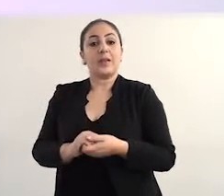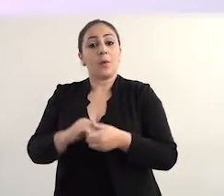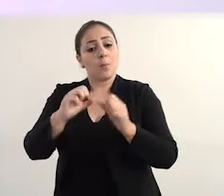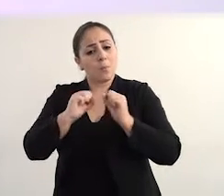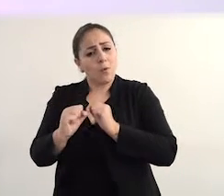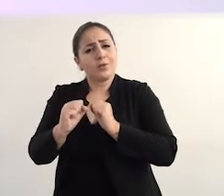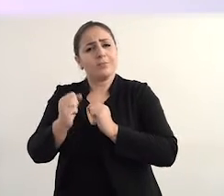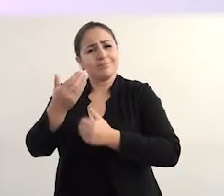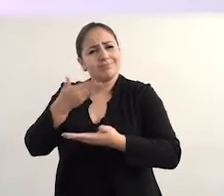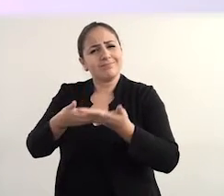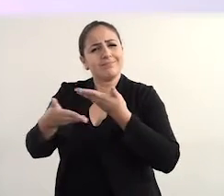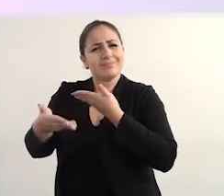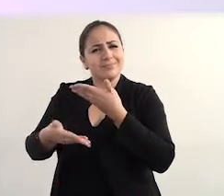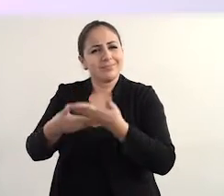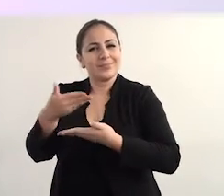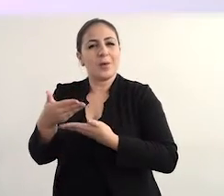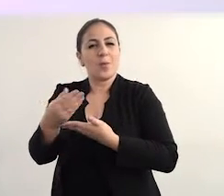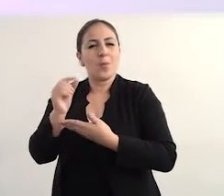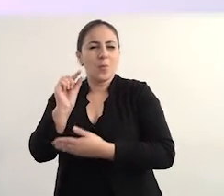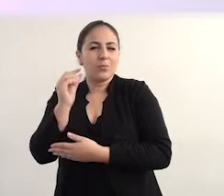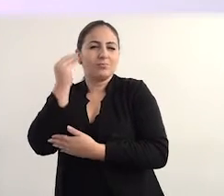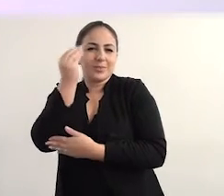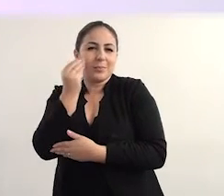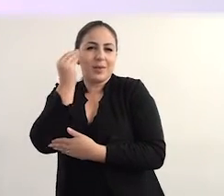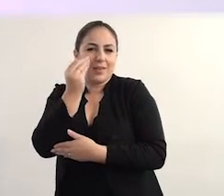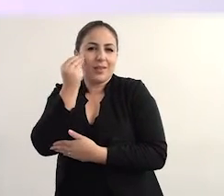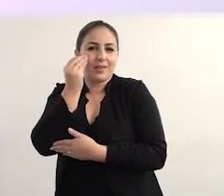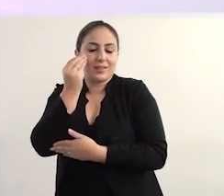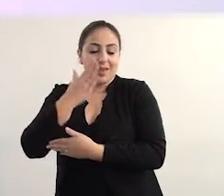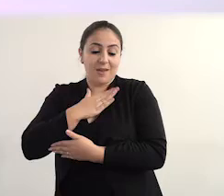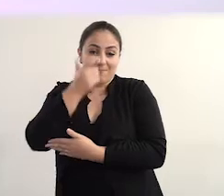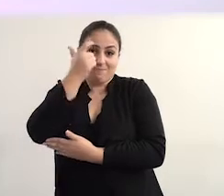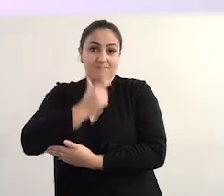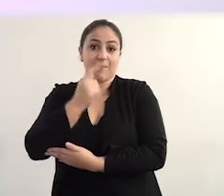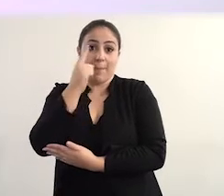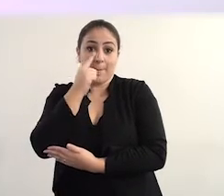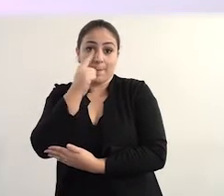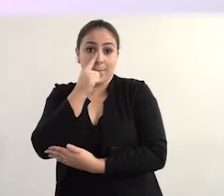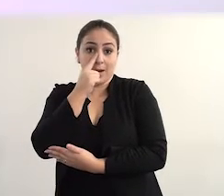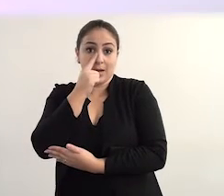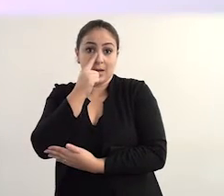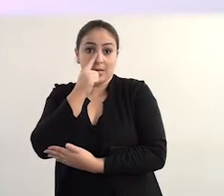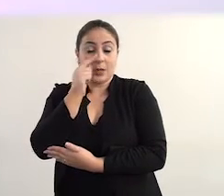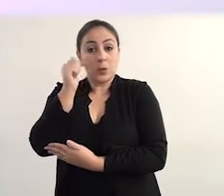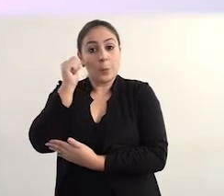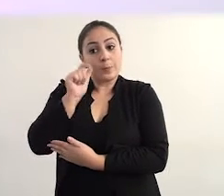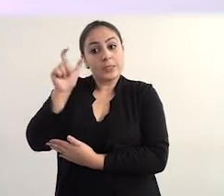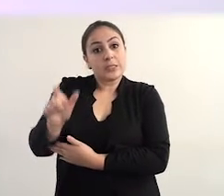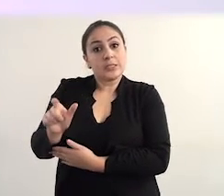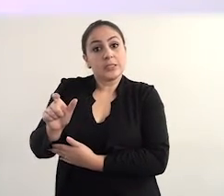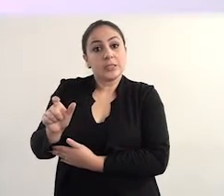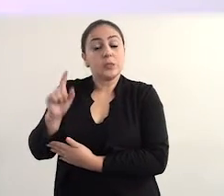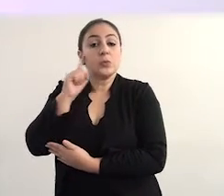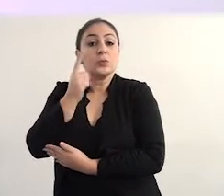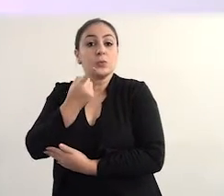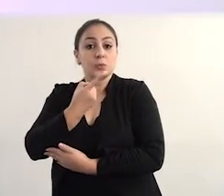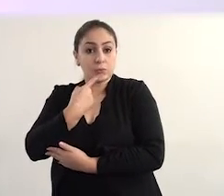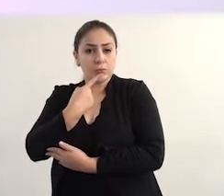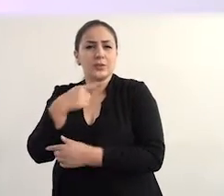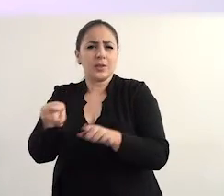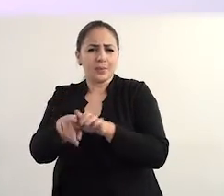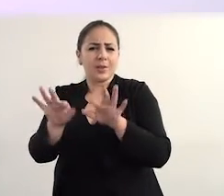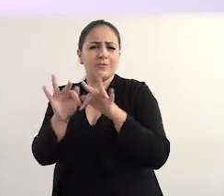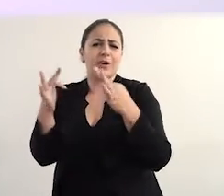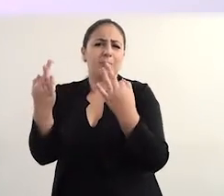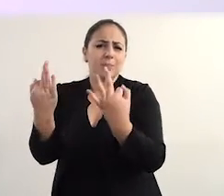poder compartilhar um pouco da minha experiência, enquanto mãe, de uma menina surda com demais famílias, da